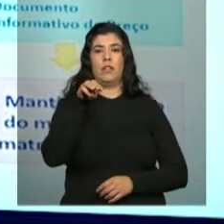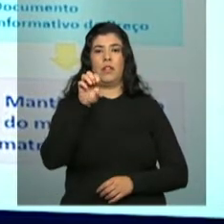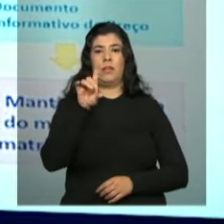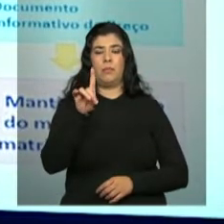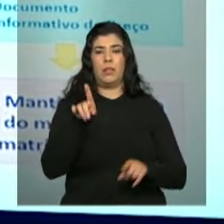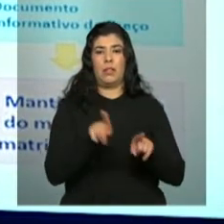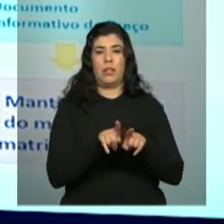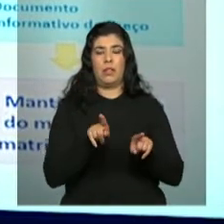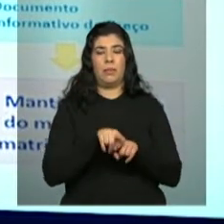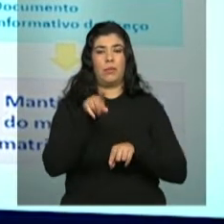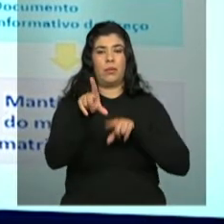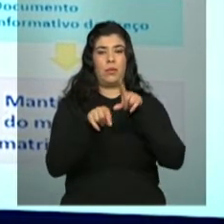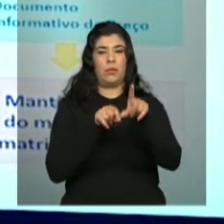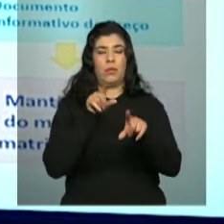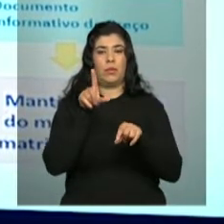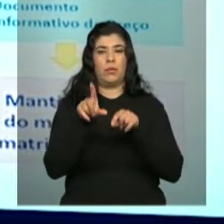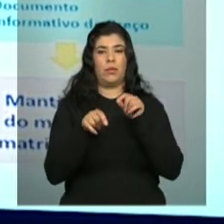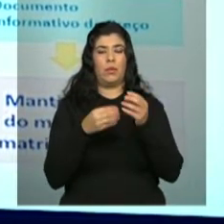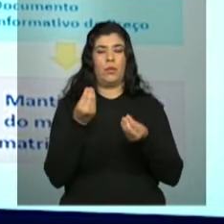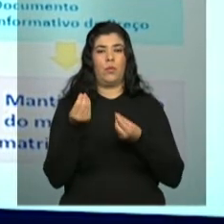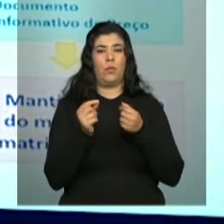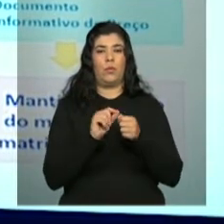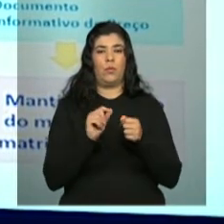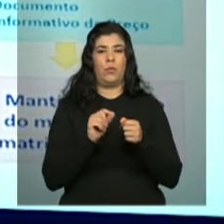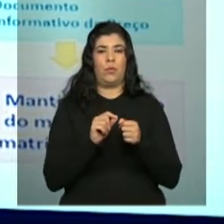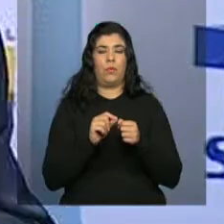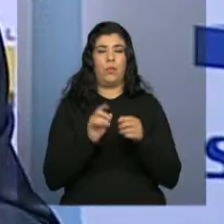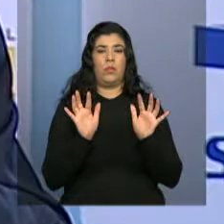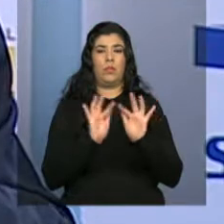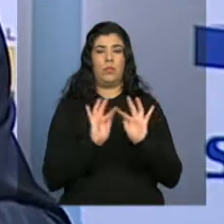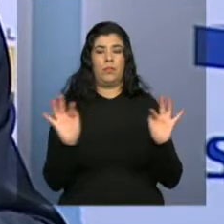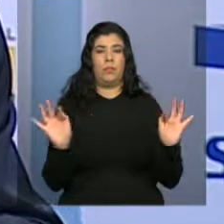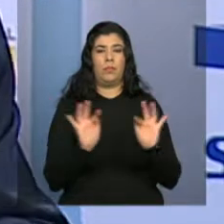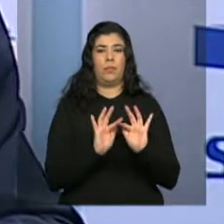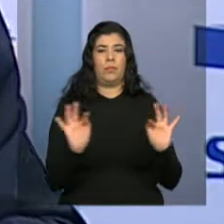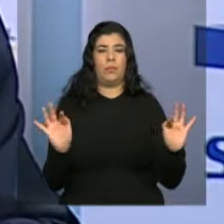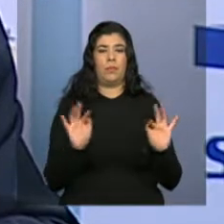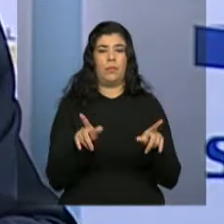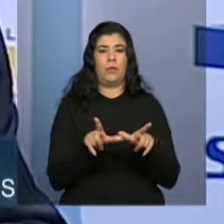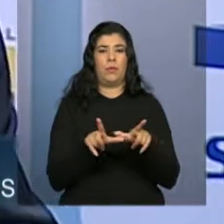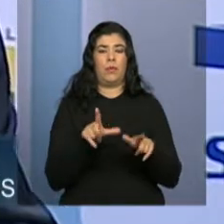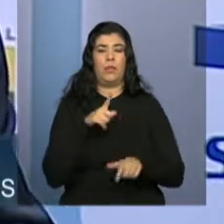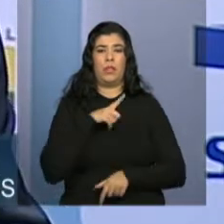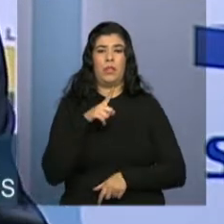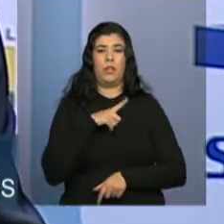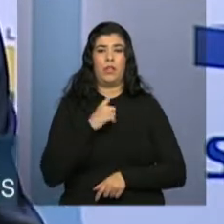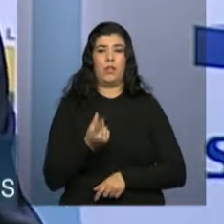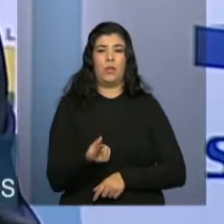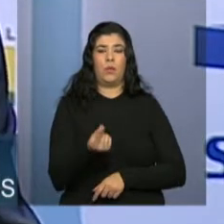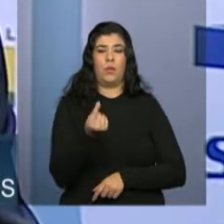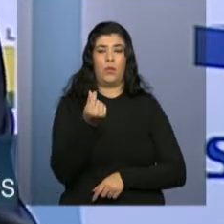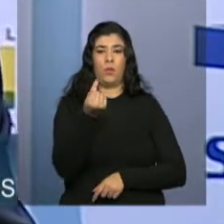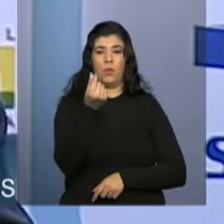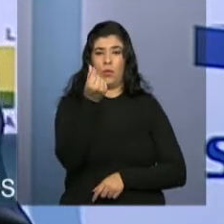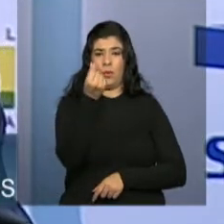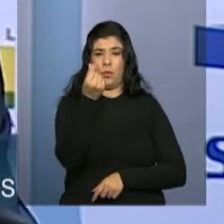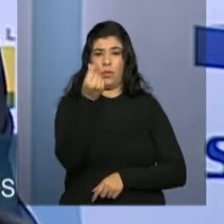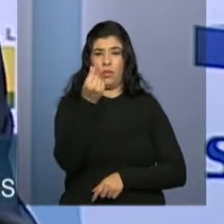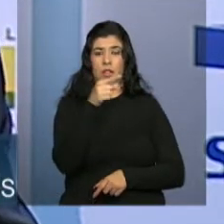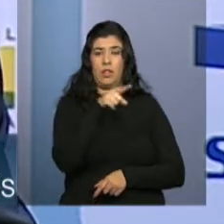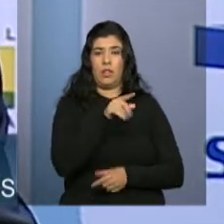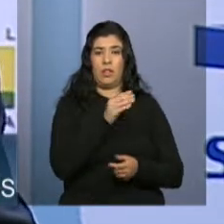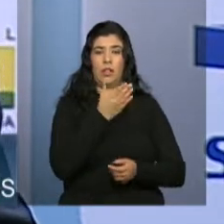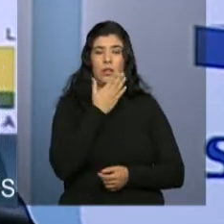está adotando uma é mais simplificada de fazer o registro o aplicação de ligamento Clone